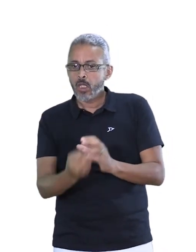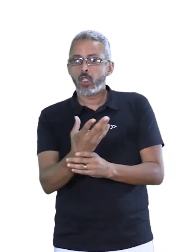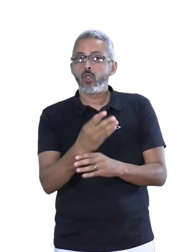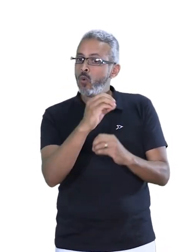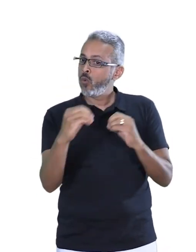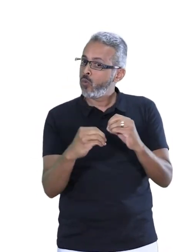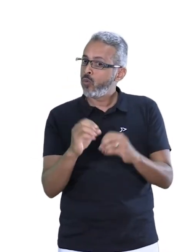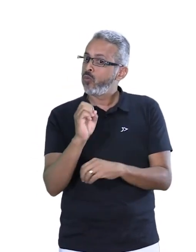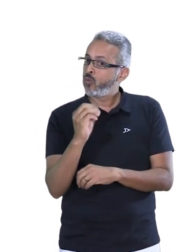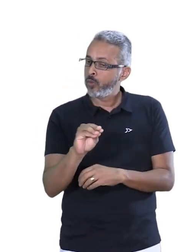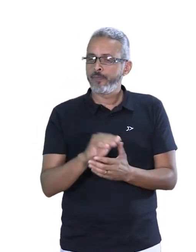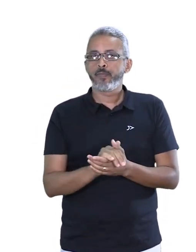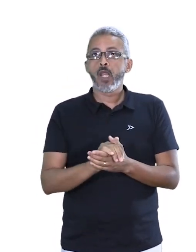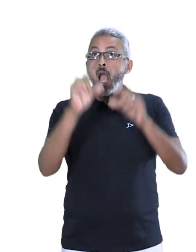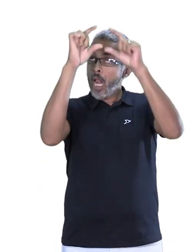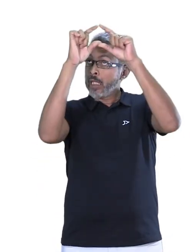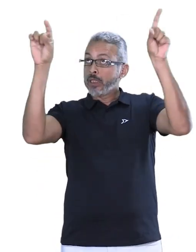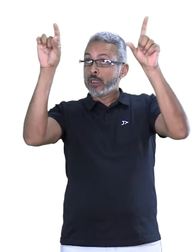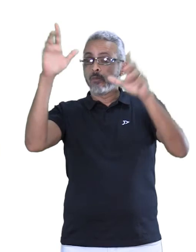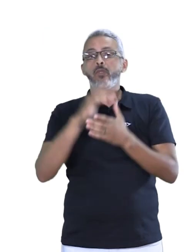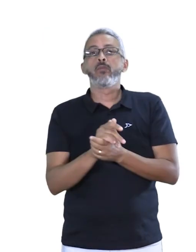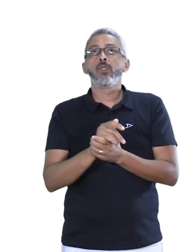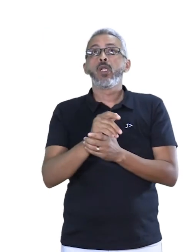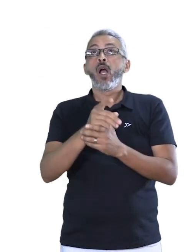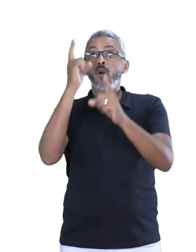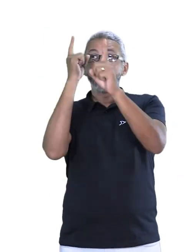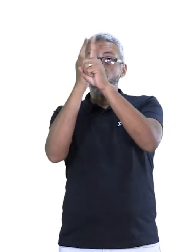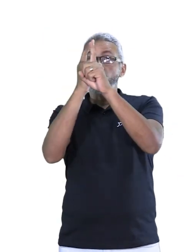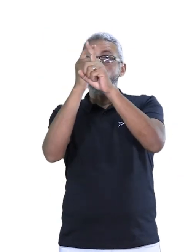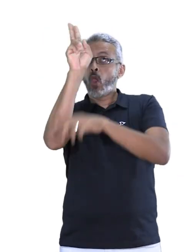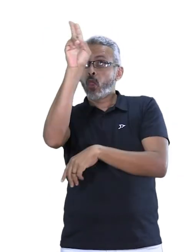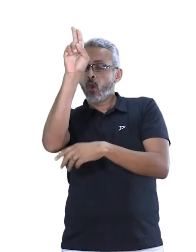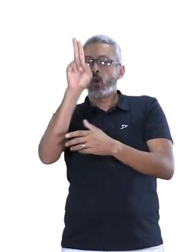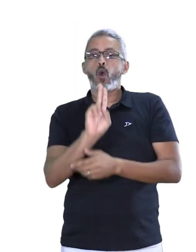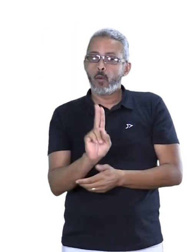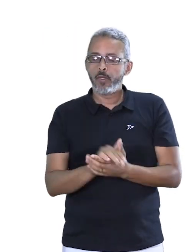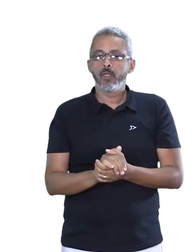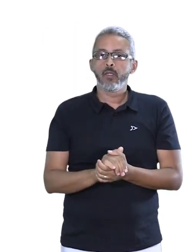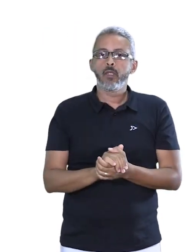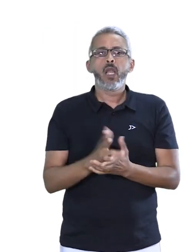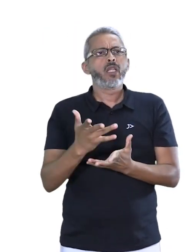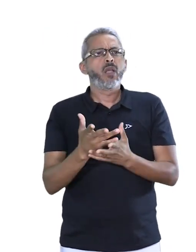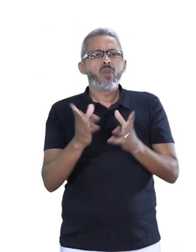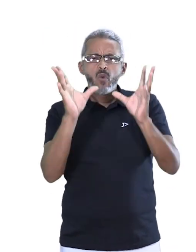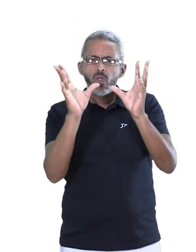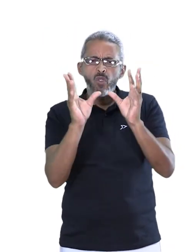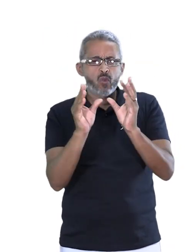do blog. No cabeçalho é indicado o nome do blog e pode